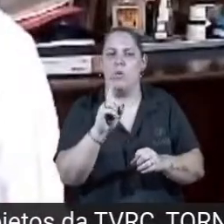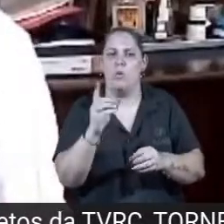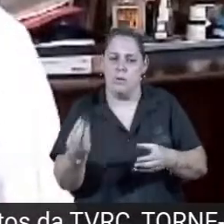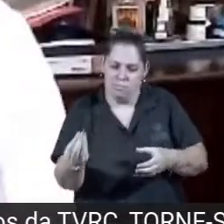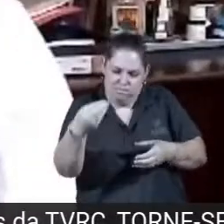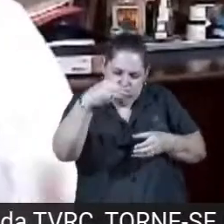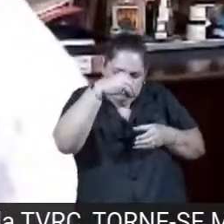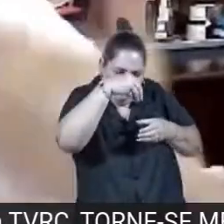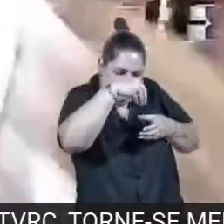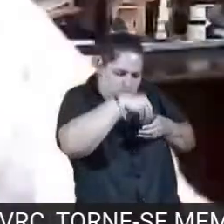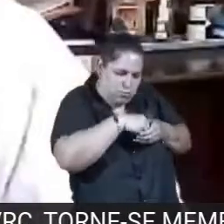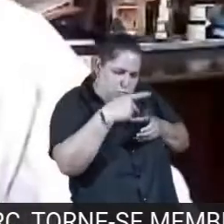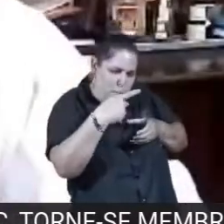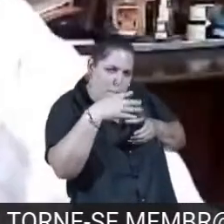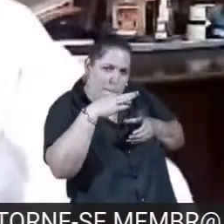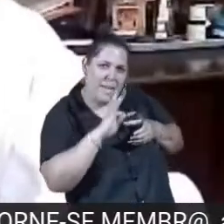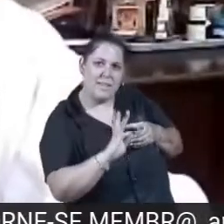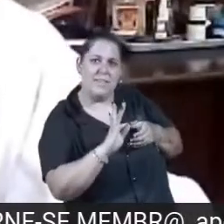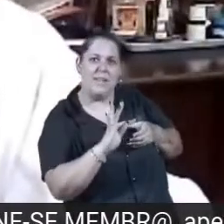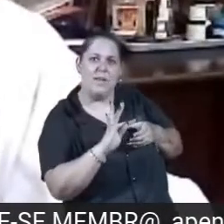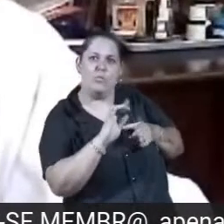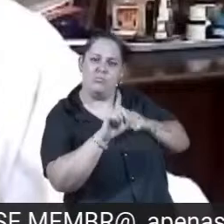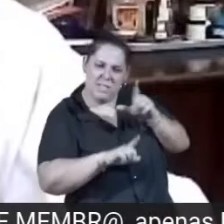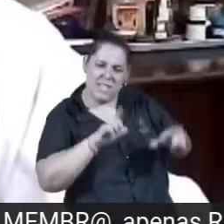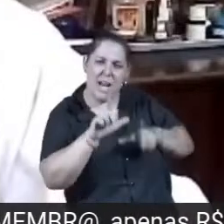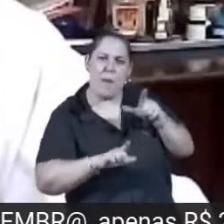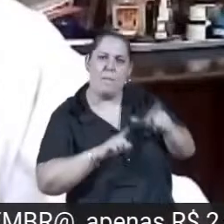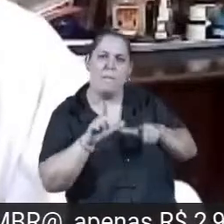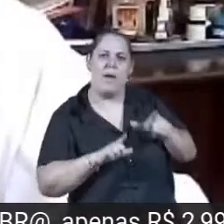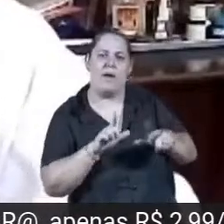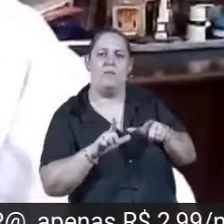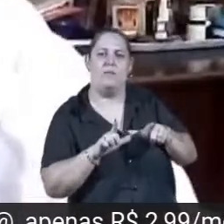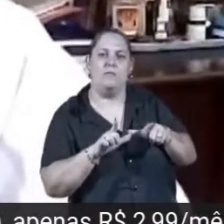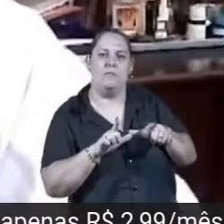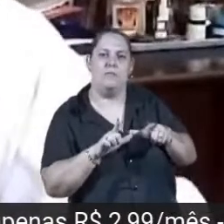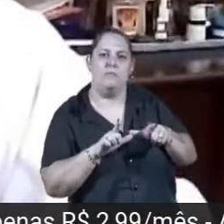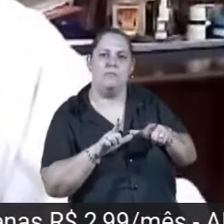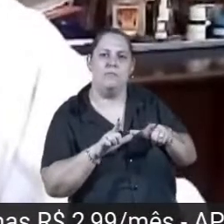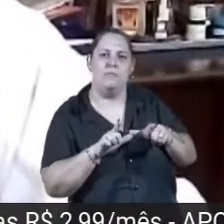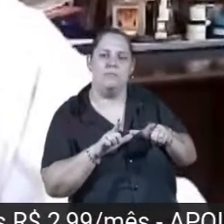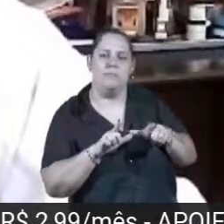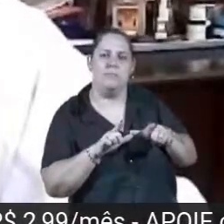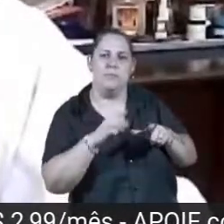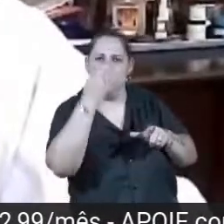do PT a prática da dimensão